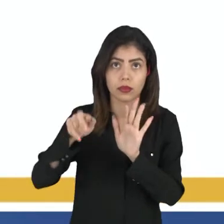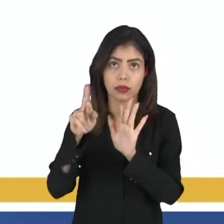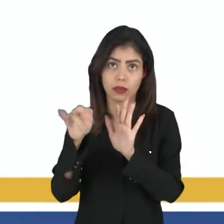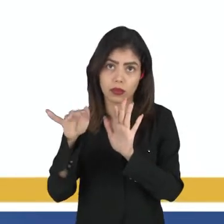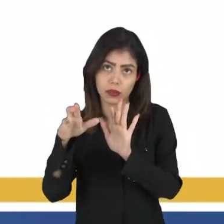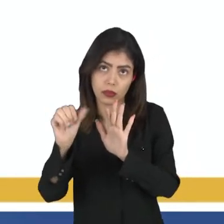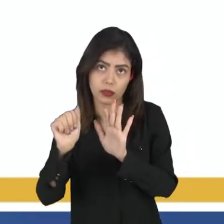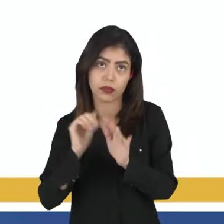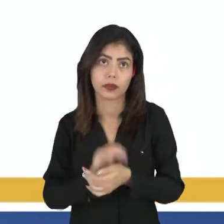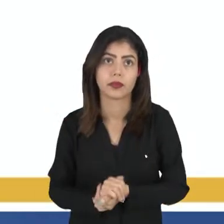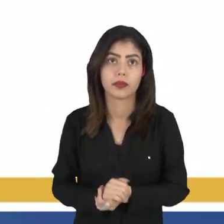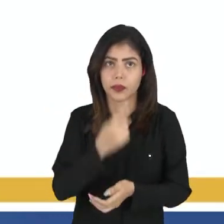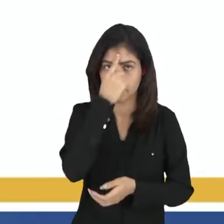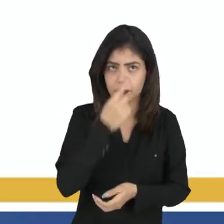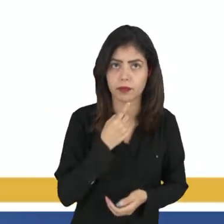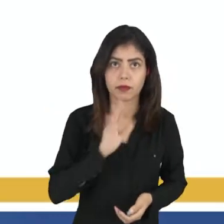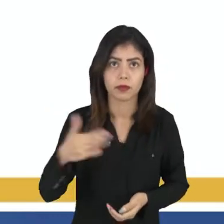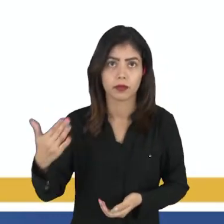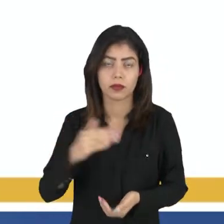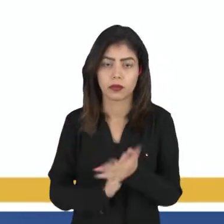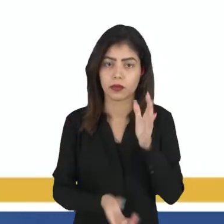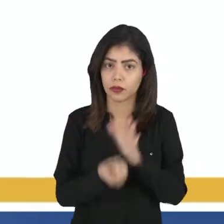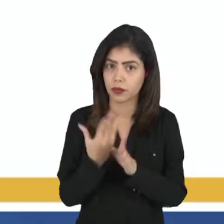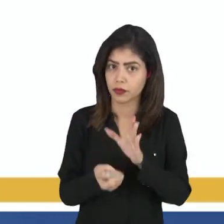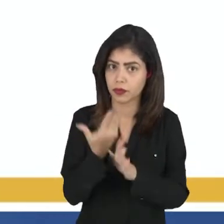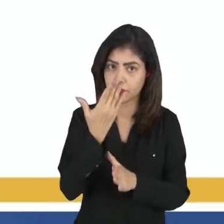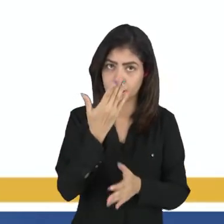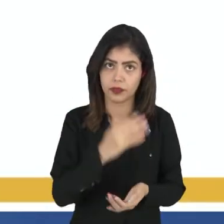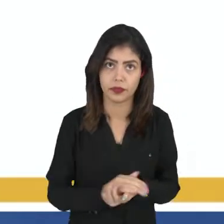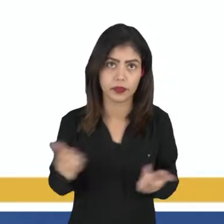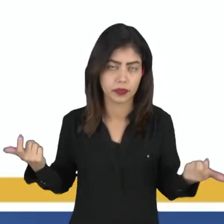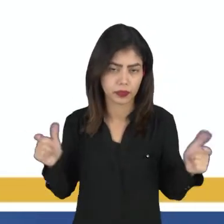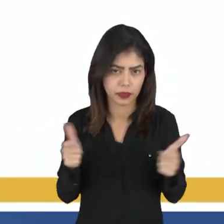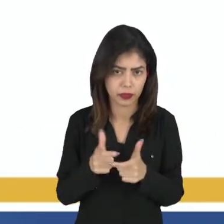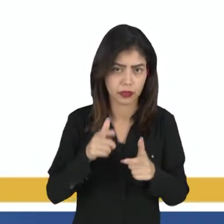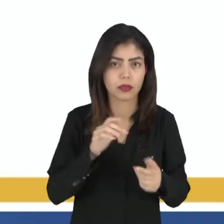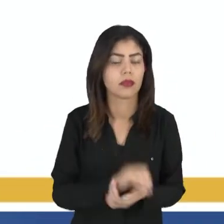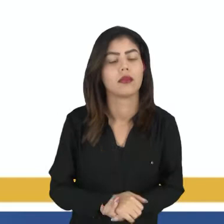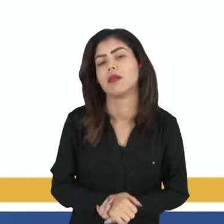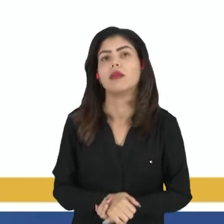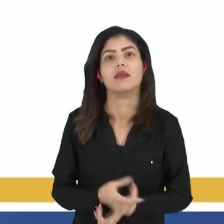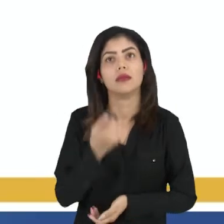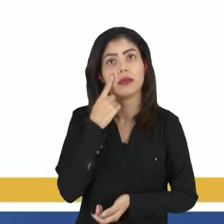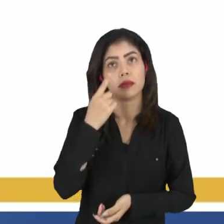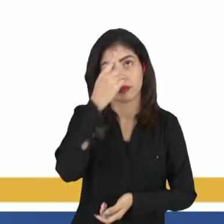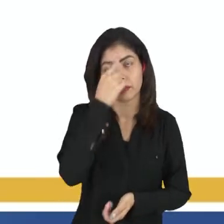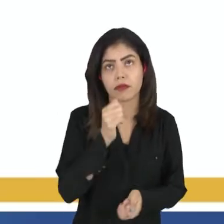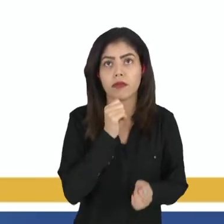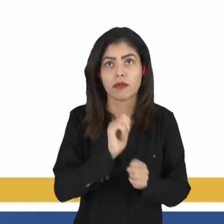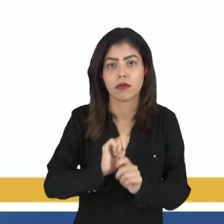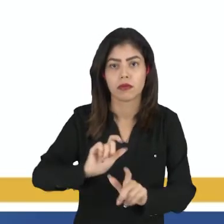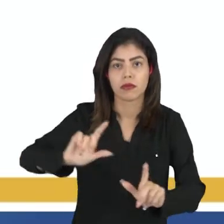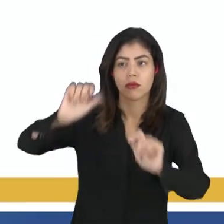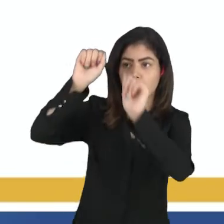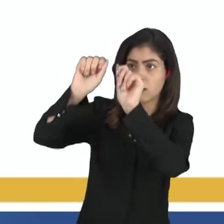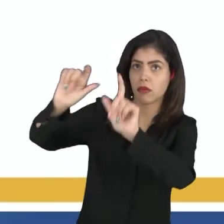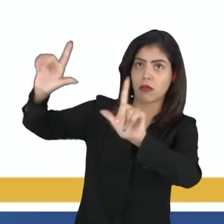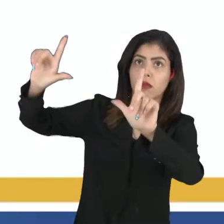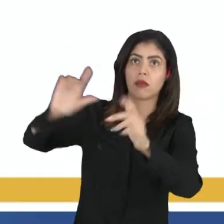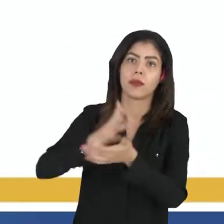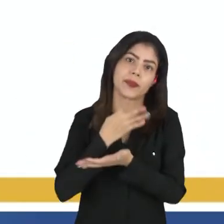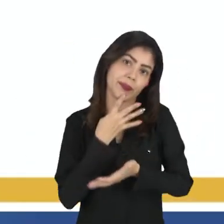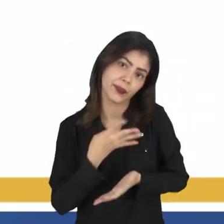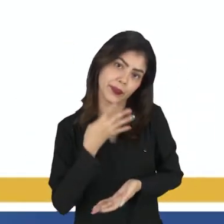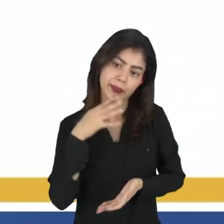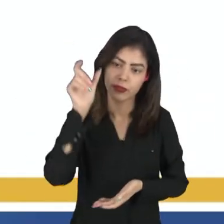representação iconográfica da imagem quando ela for reduzida. Então vocês estão vendo uma imagem ampliada aí do lado, todo mundo